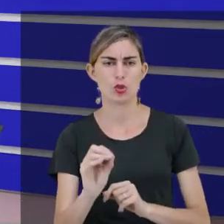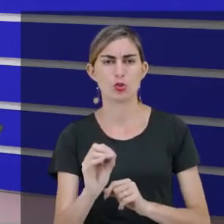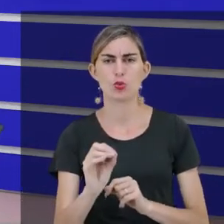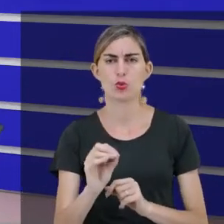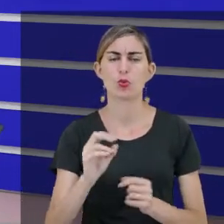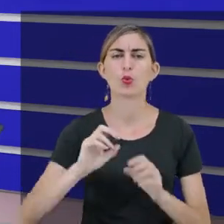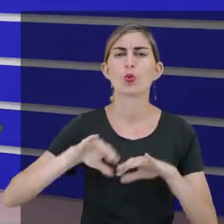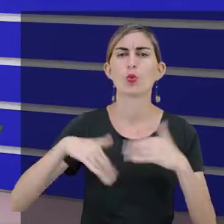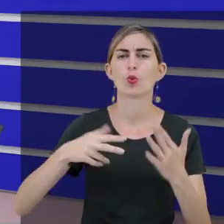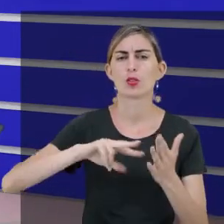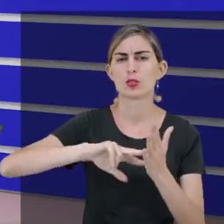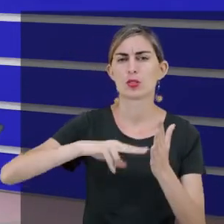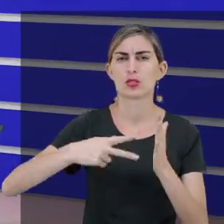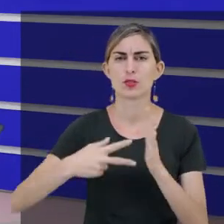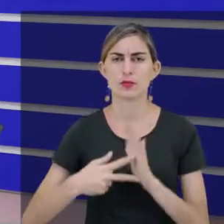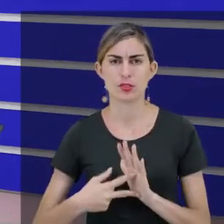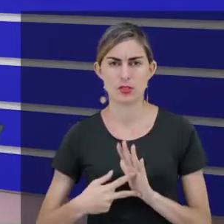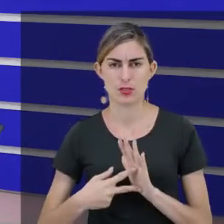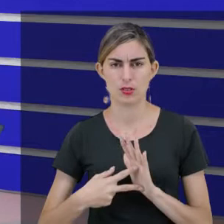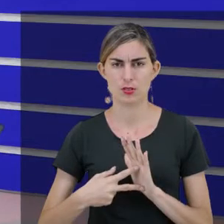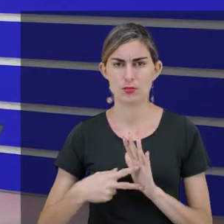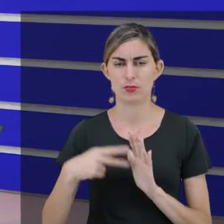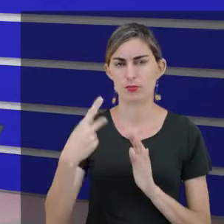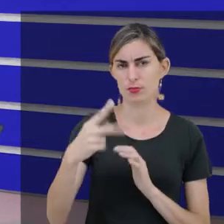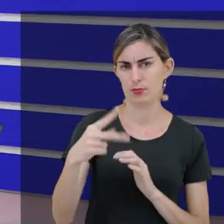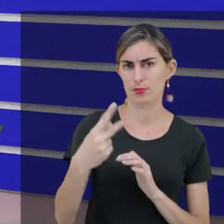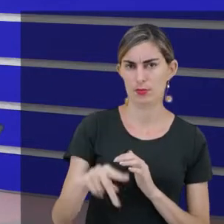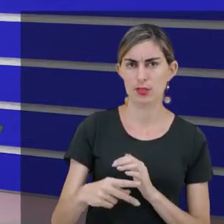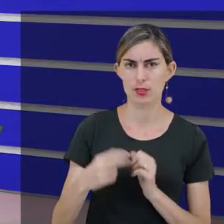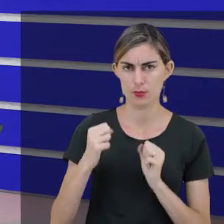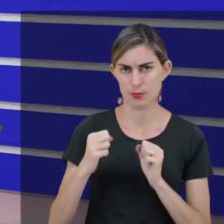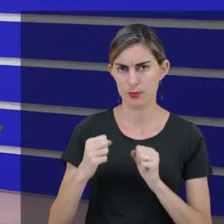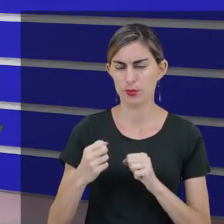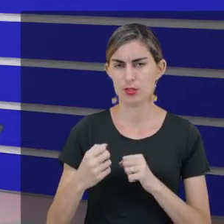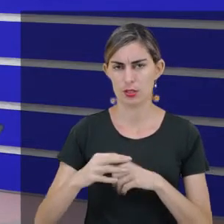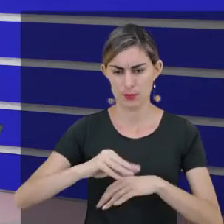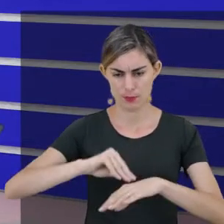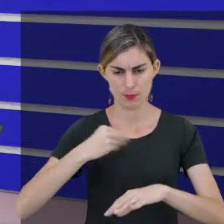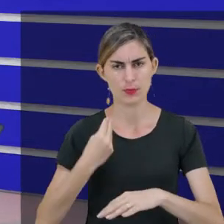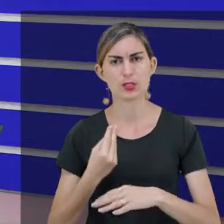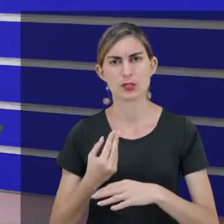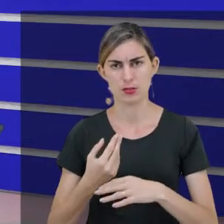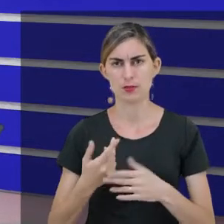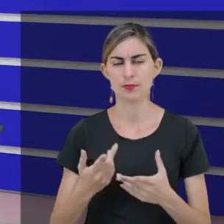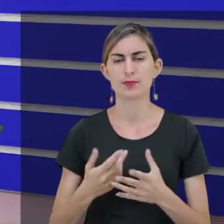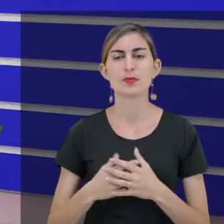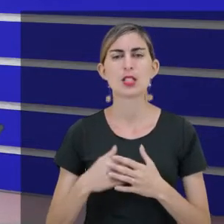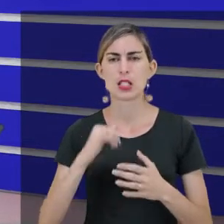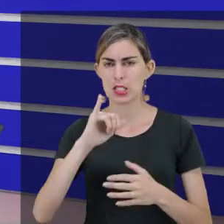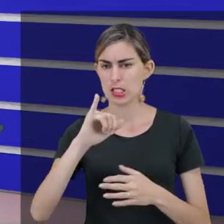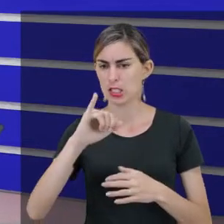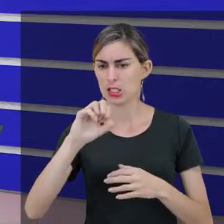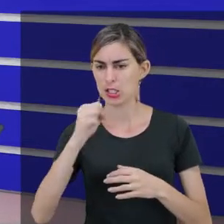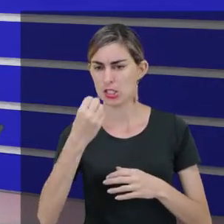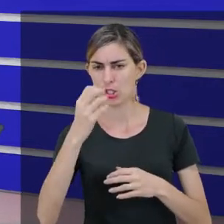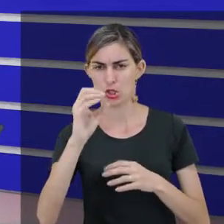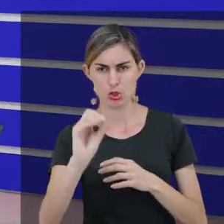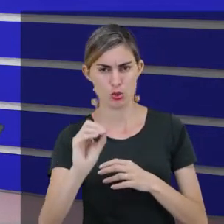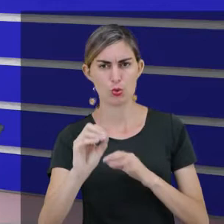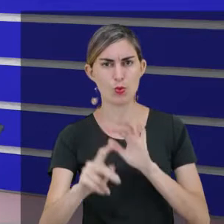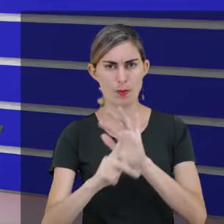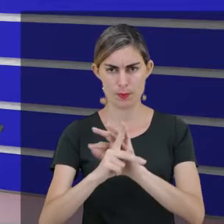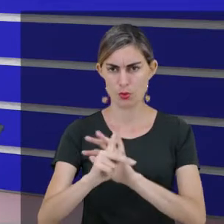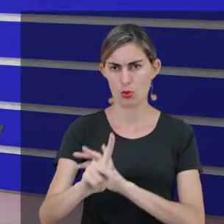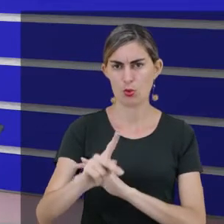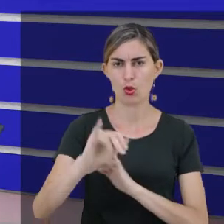Qual o significado dela. O senhor poderia nos passar isso? Professor, se eu falar assim de ISO, né? ISO, propriamente